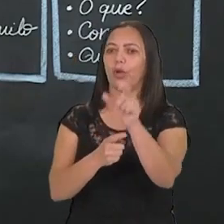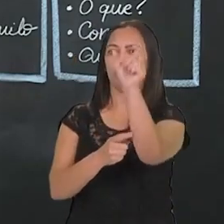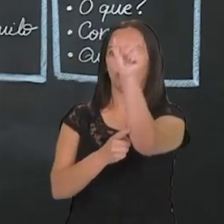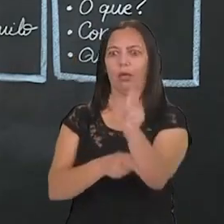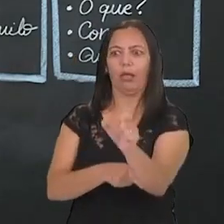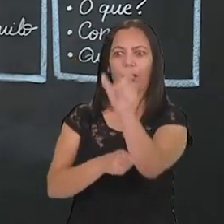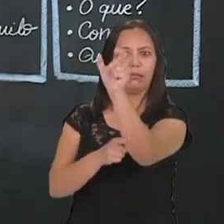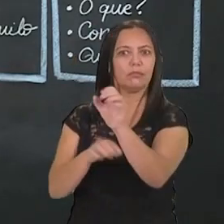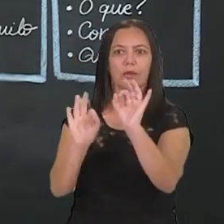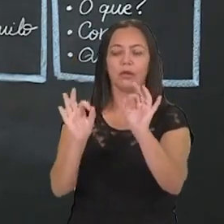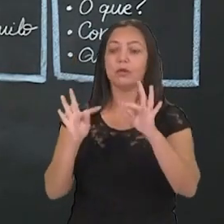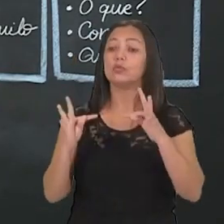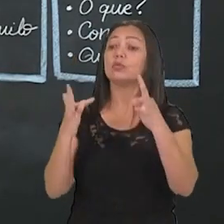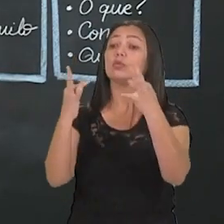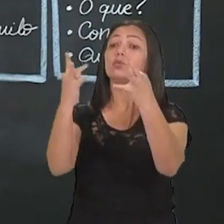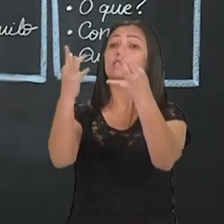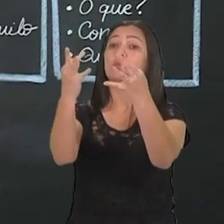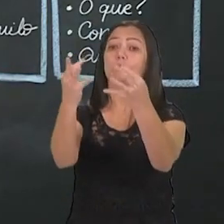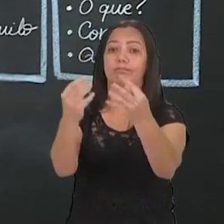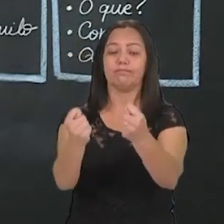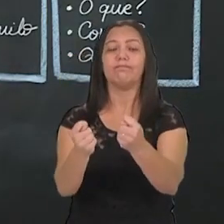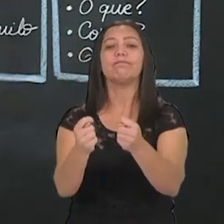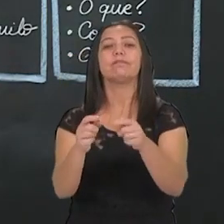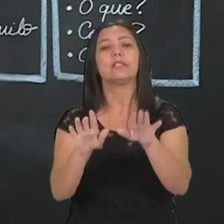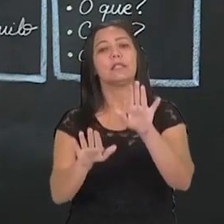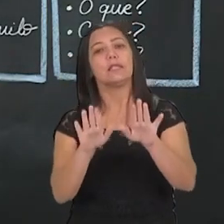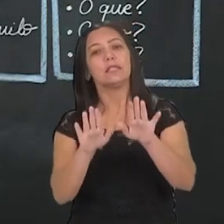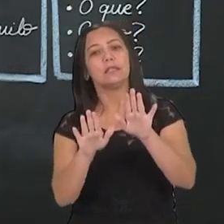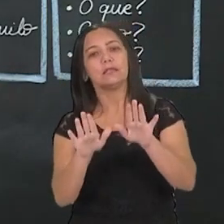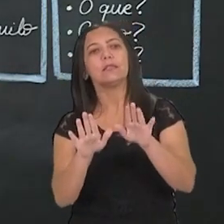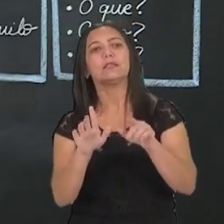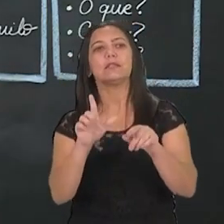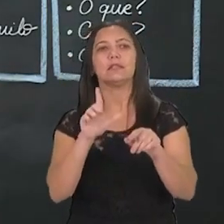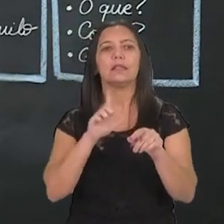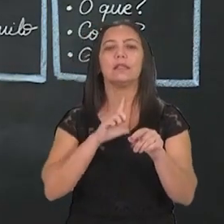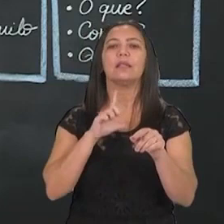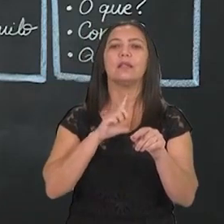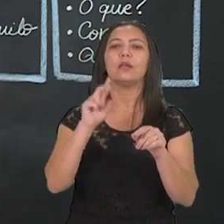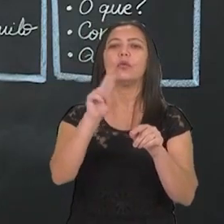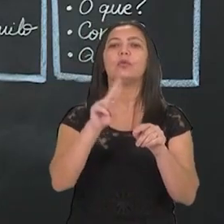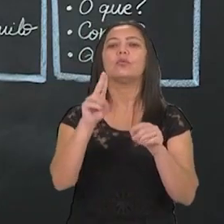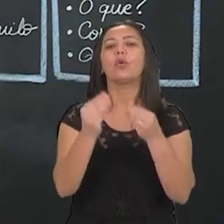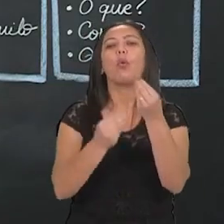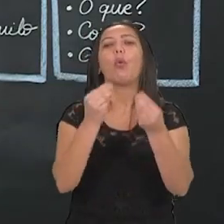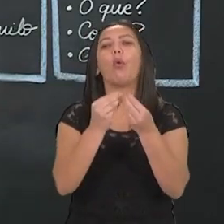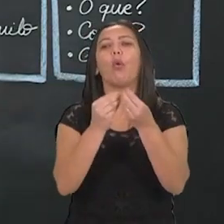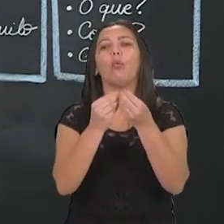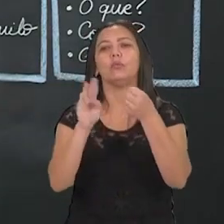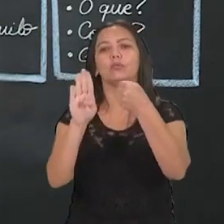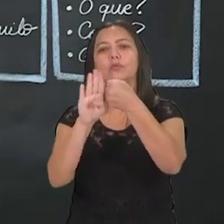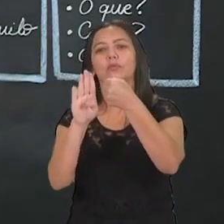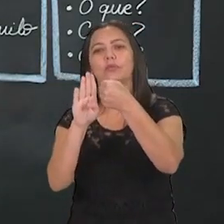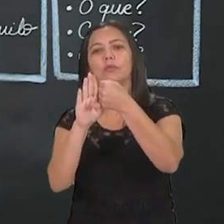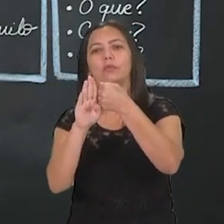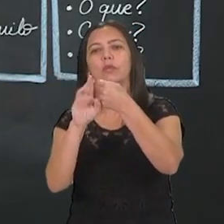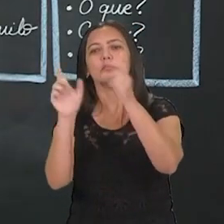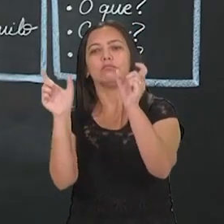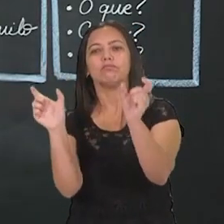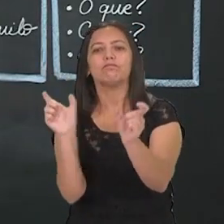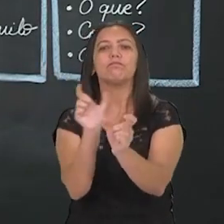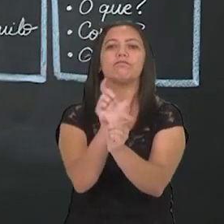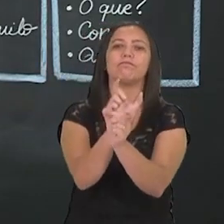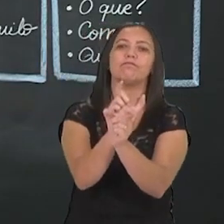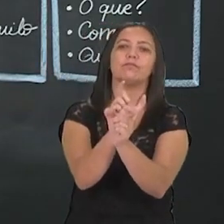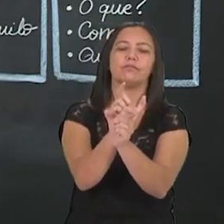que se referem de forma muito genérica a outros substantivos e que muitas vezes podem vir com a função substantiva, ou seja, com a função de substituir o que foi